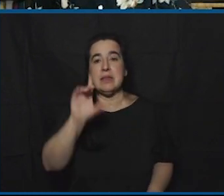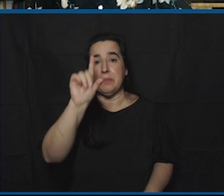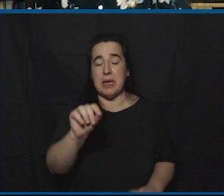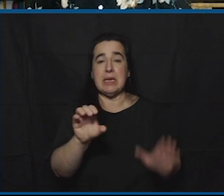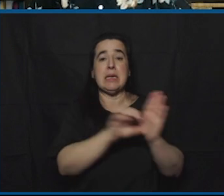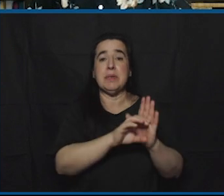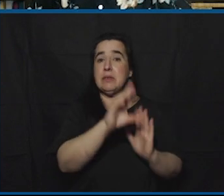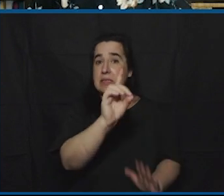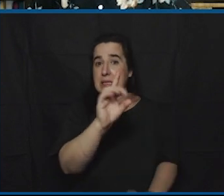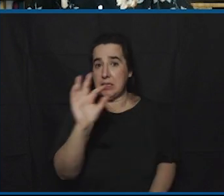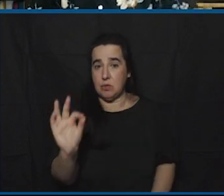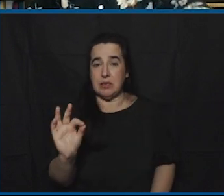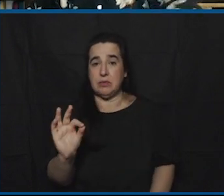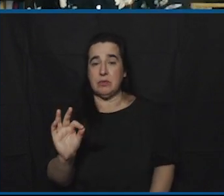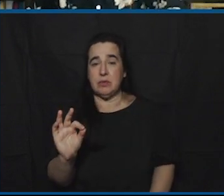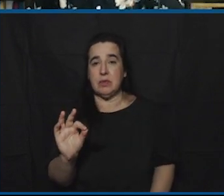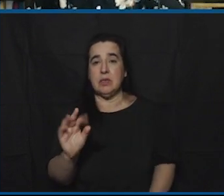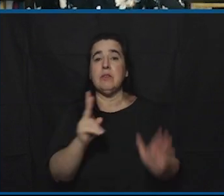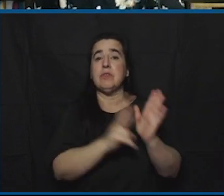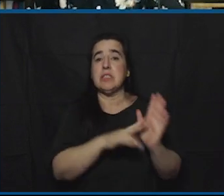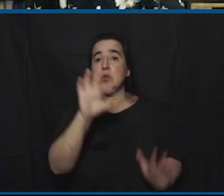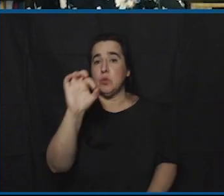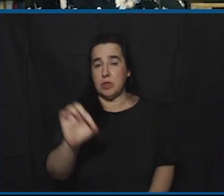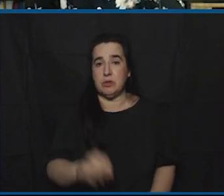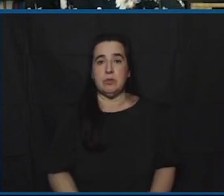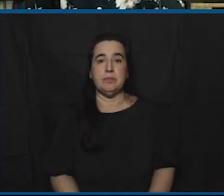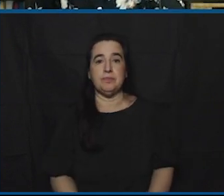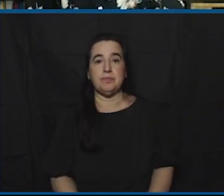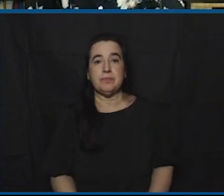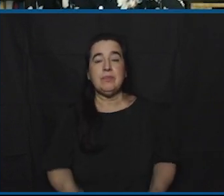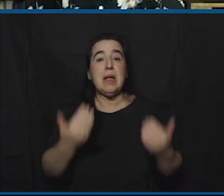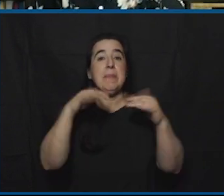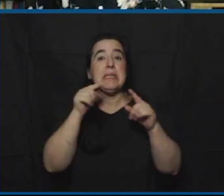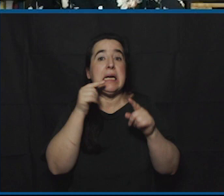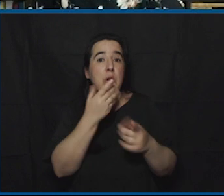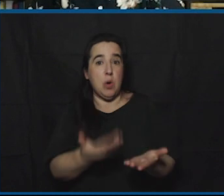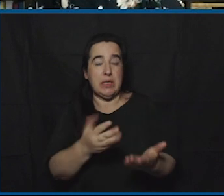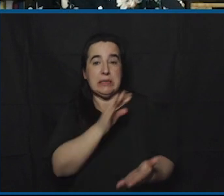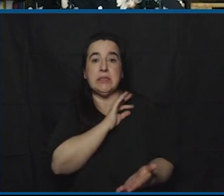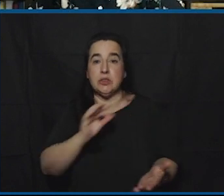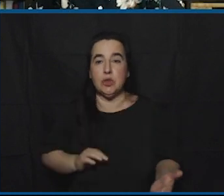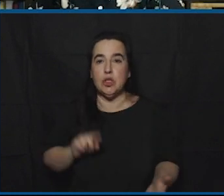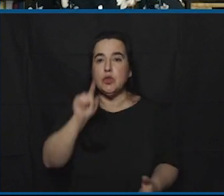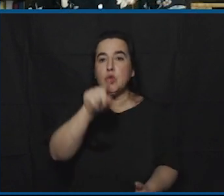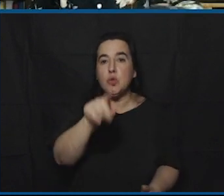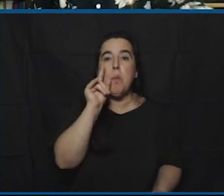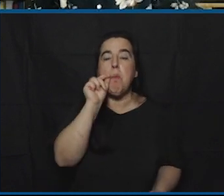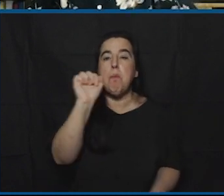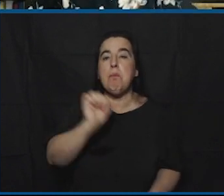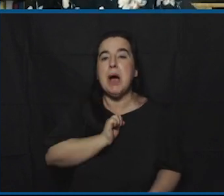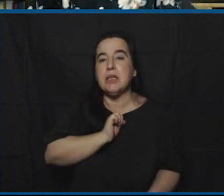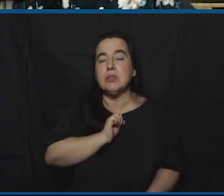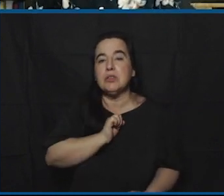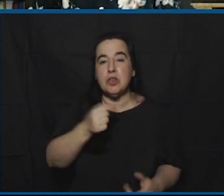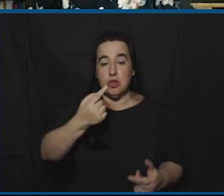capítulo 64, logo a seguir, e no versículo 8, diz: mas agora, ó Senhor, tu és o nosso Pai, nós o